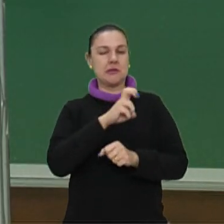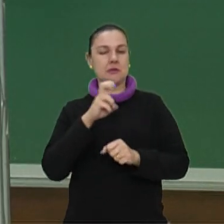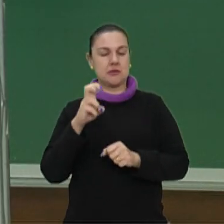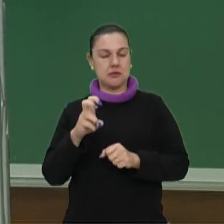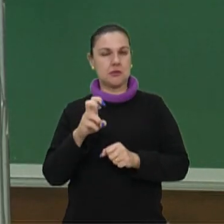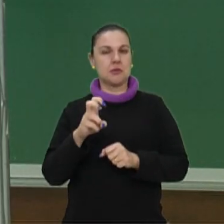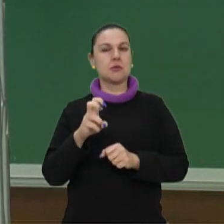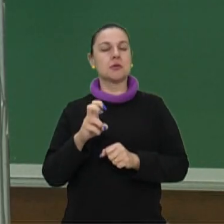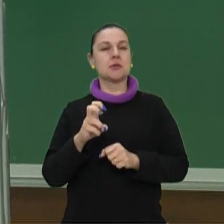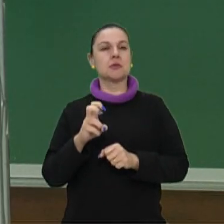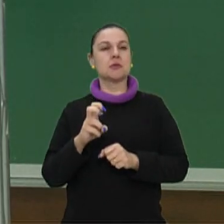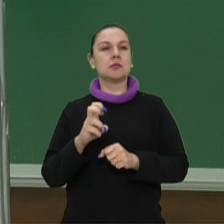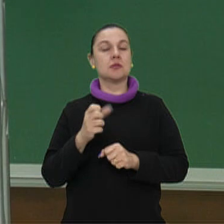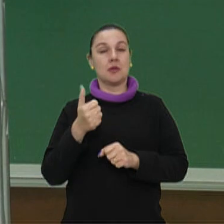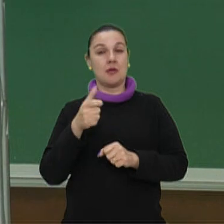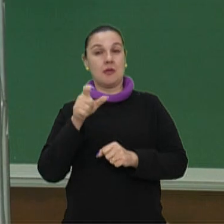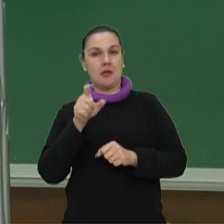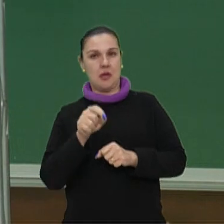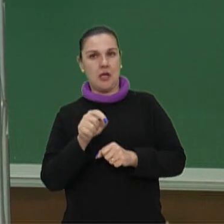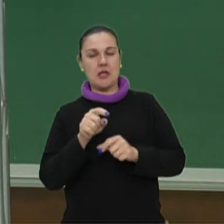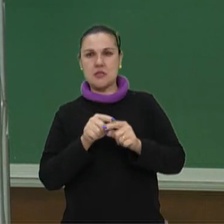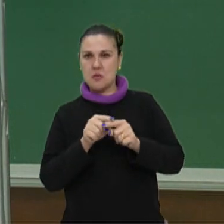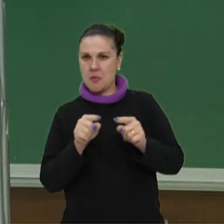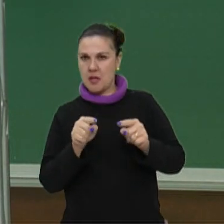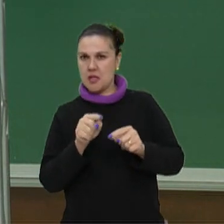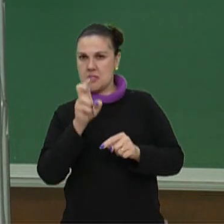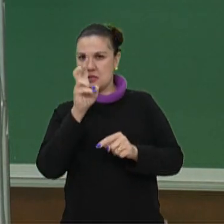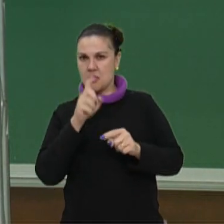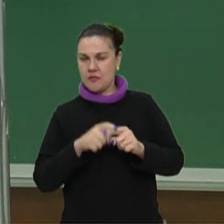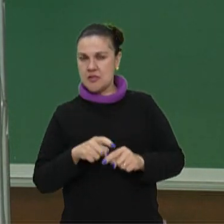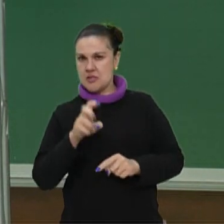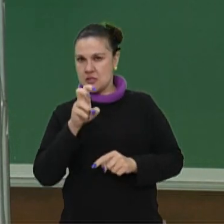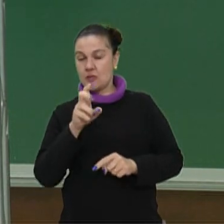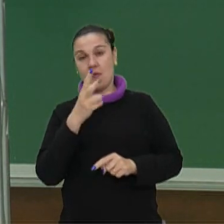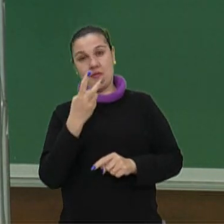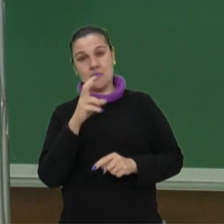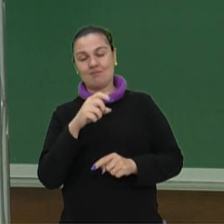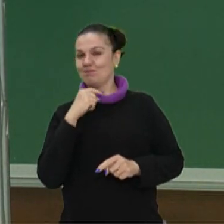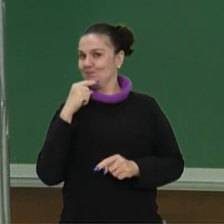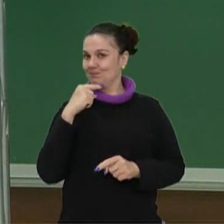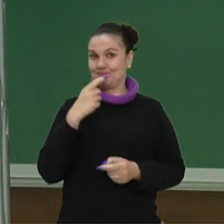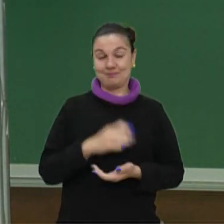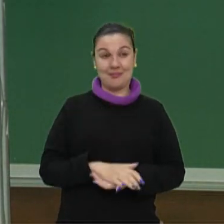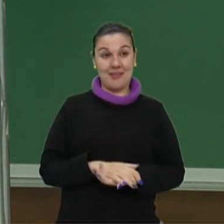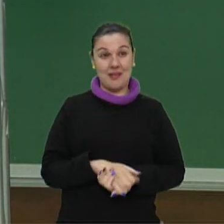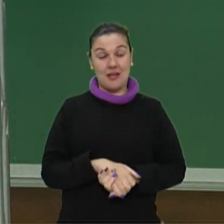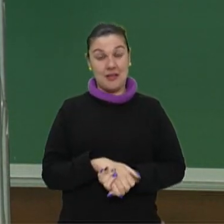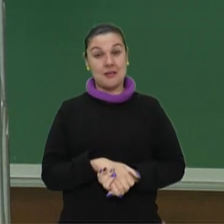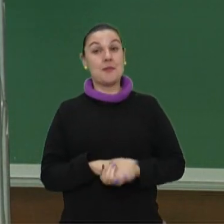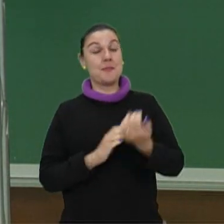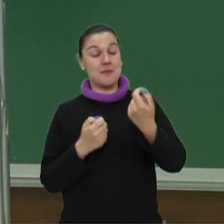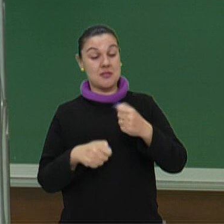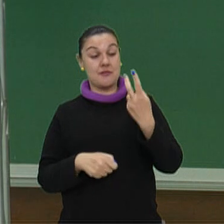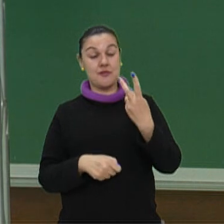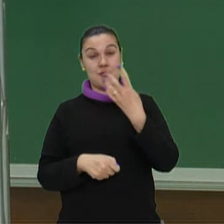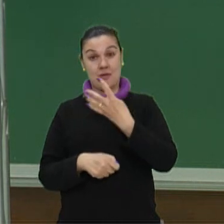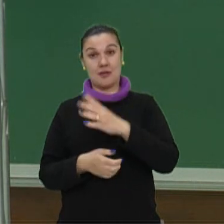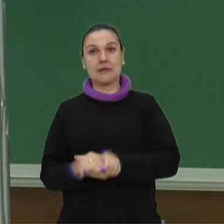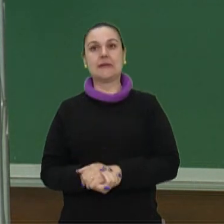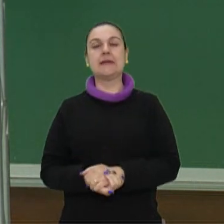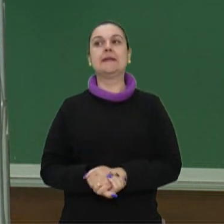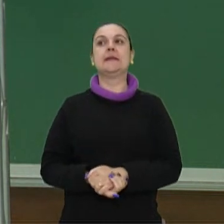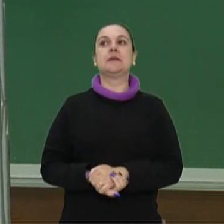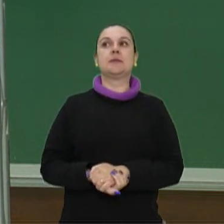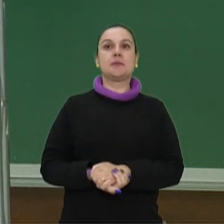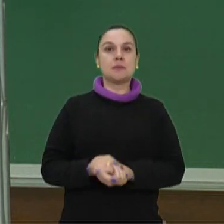5, né? 5 mais 5 é 10, mas 5 vezes 5 é 25, não deu certo, quero que dê 24. Então,